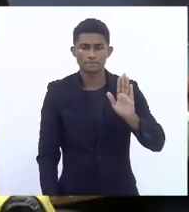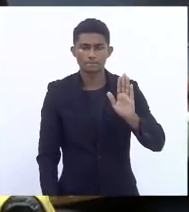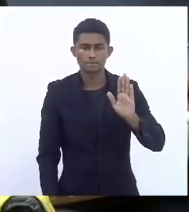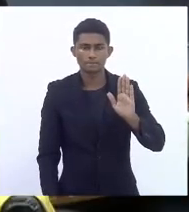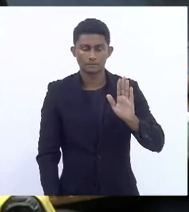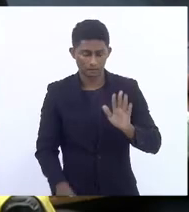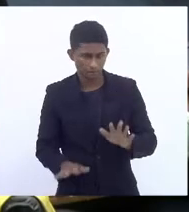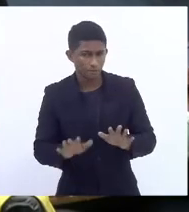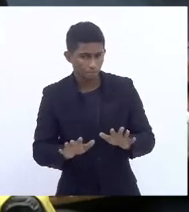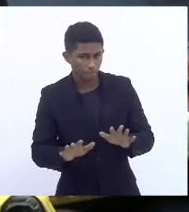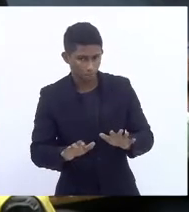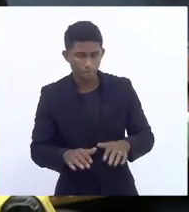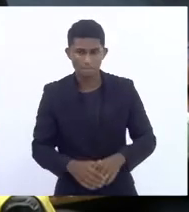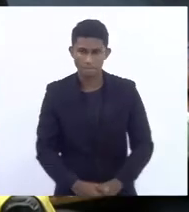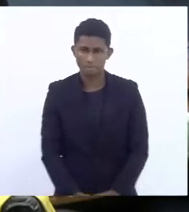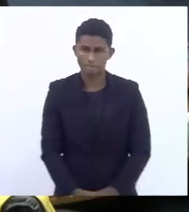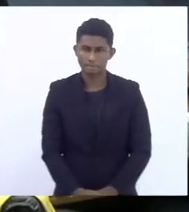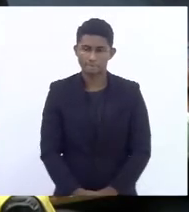esse aqui tem que botar o